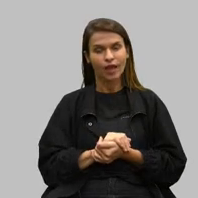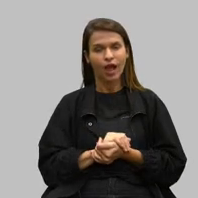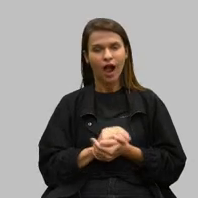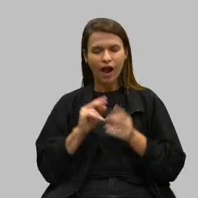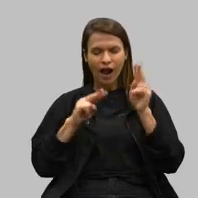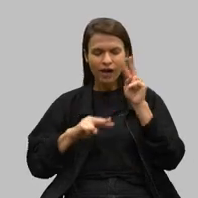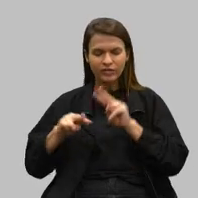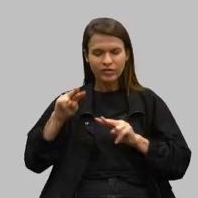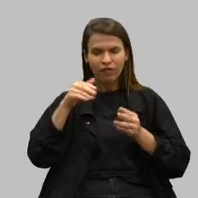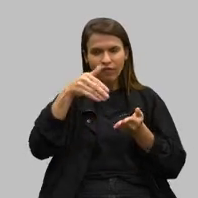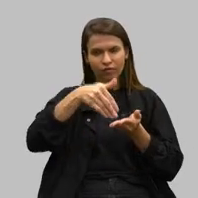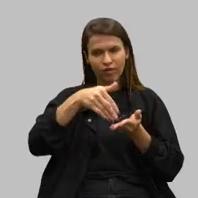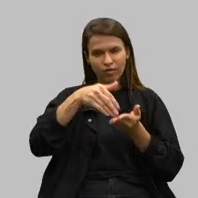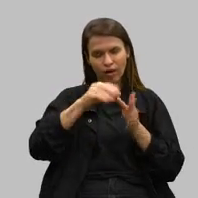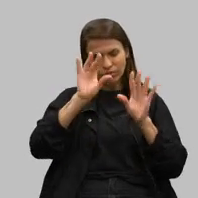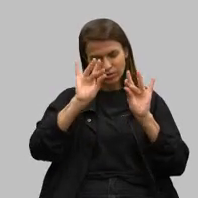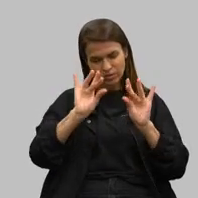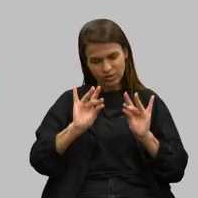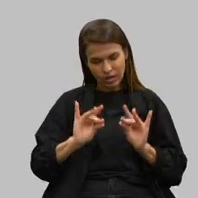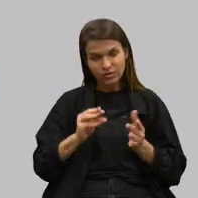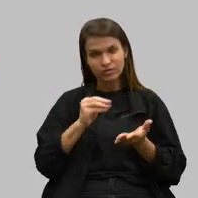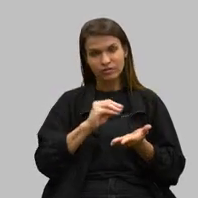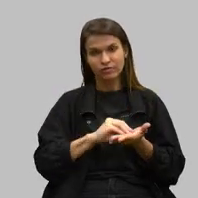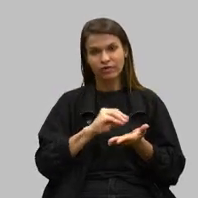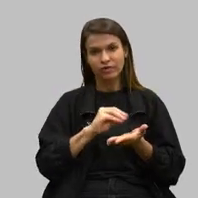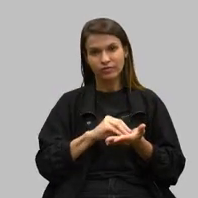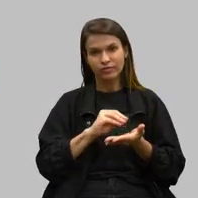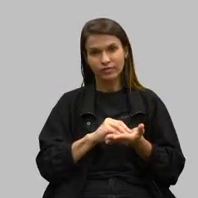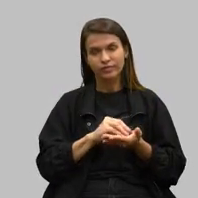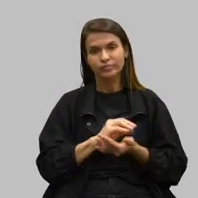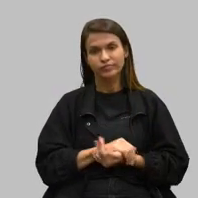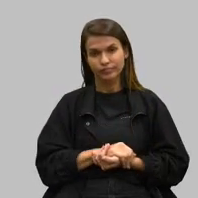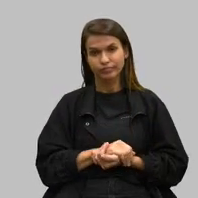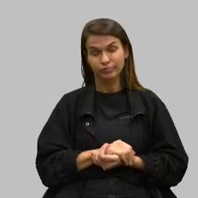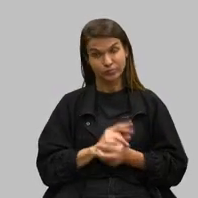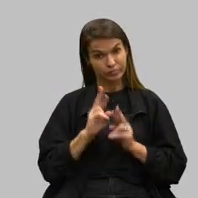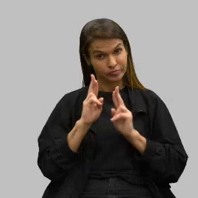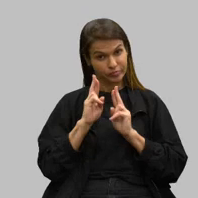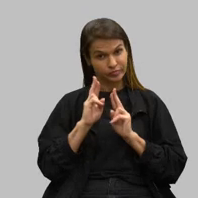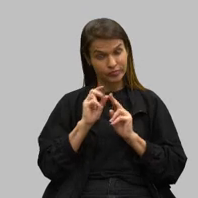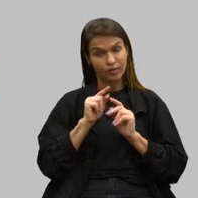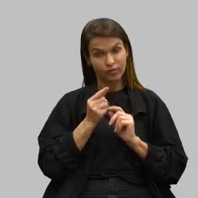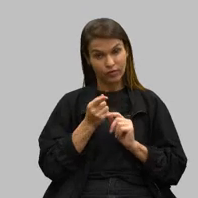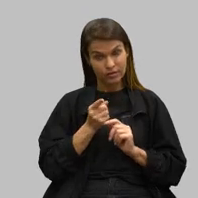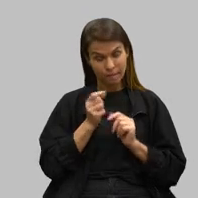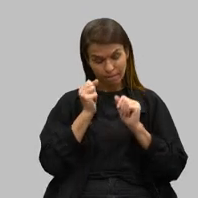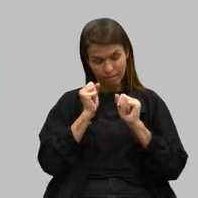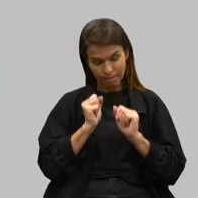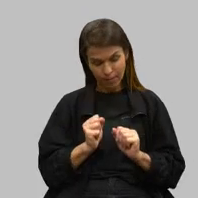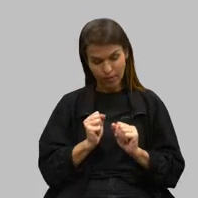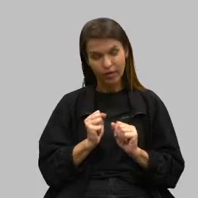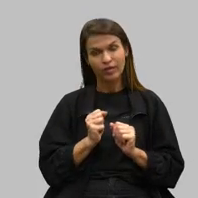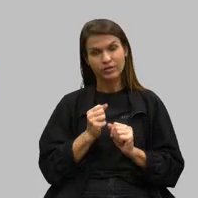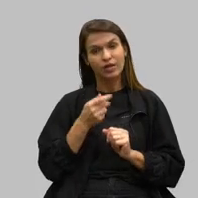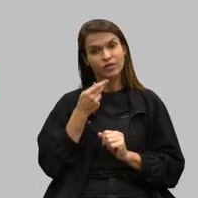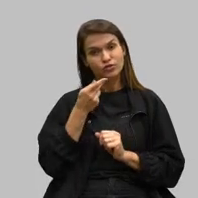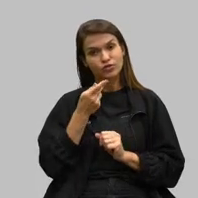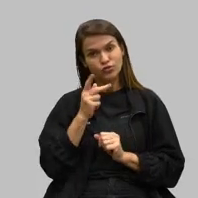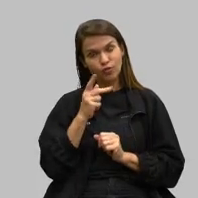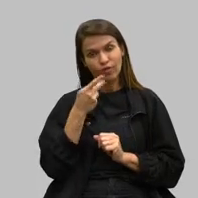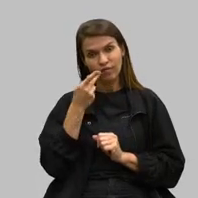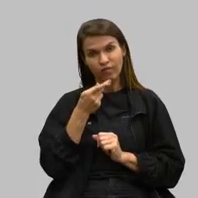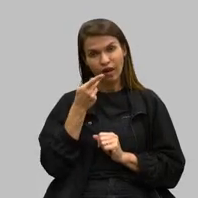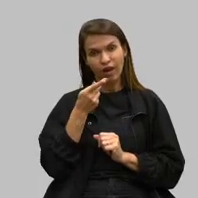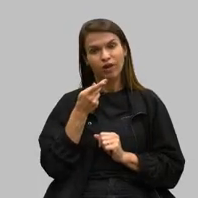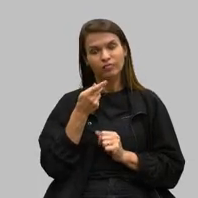final dos detalhes que estão faltando. e espero que você possa, na sua fala, nos